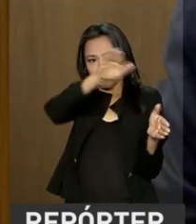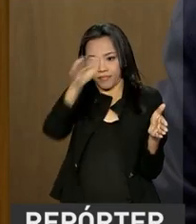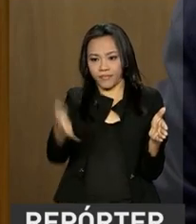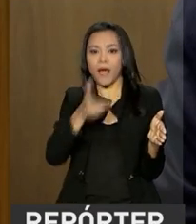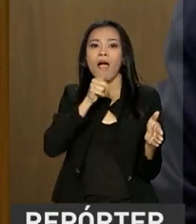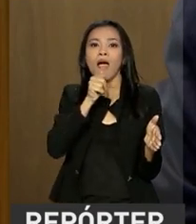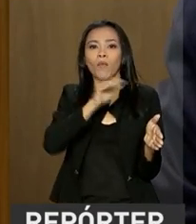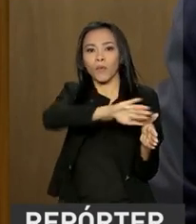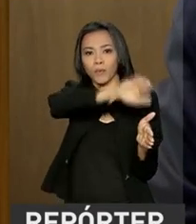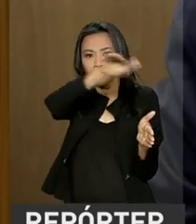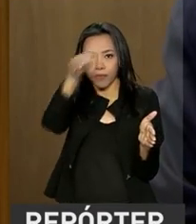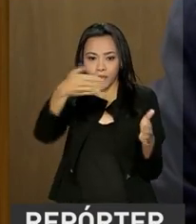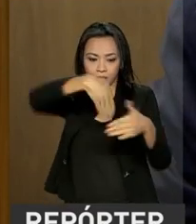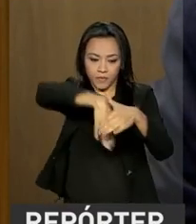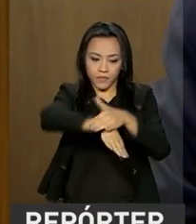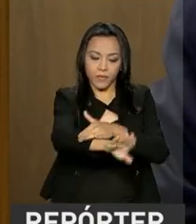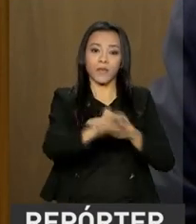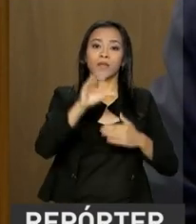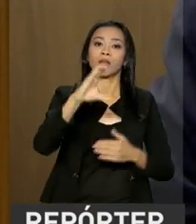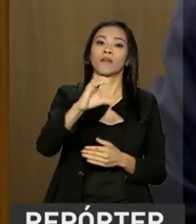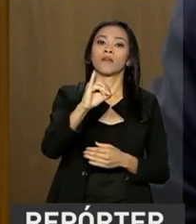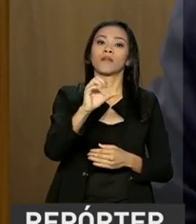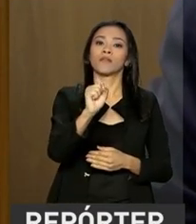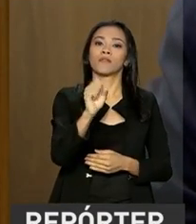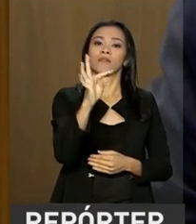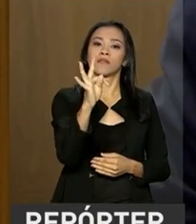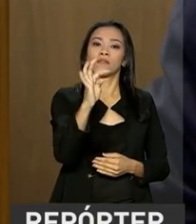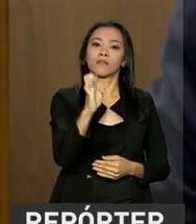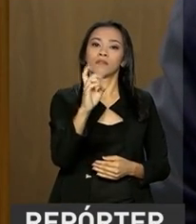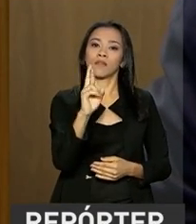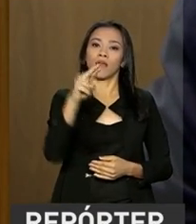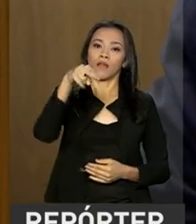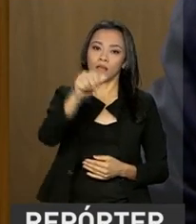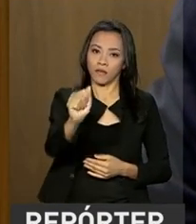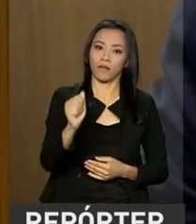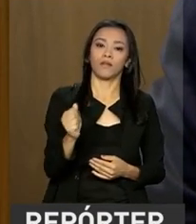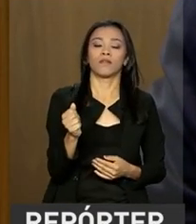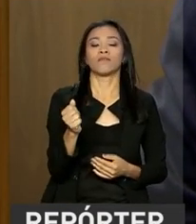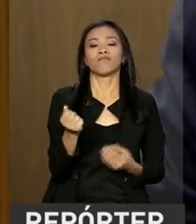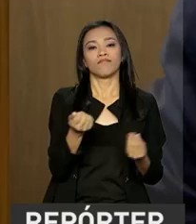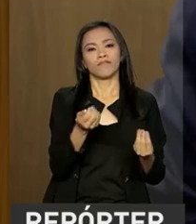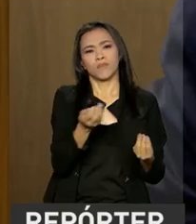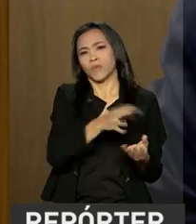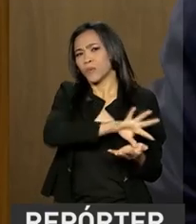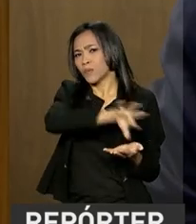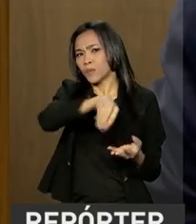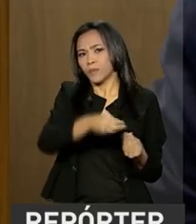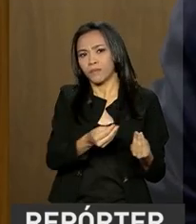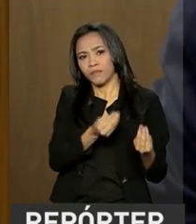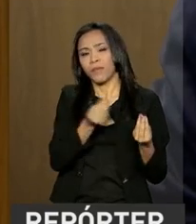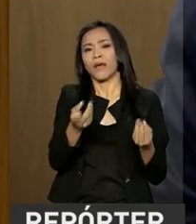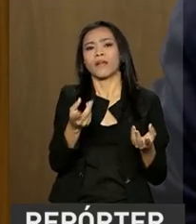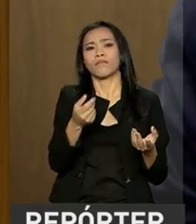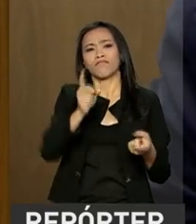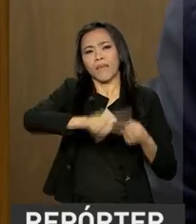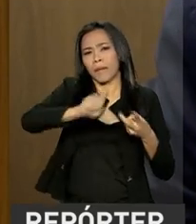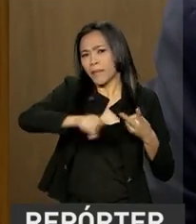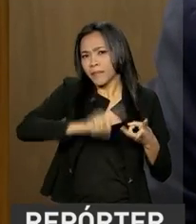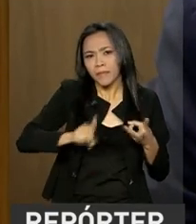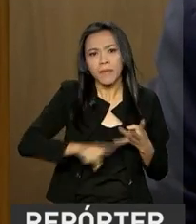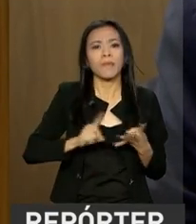com recurso da repatriação que nós colocássemos o maior volume de recursos já colocados na área da do combate à seca